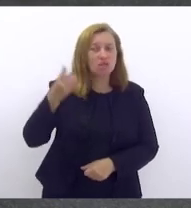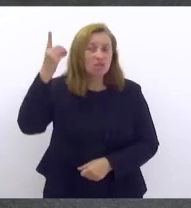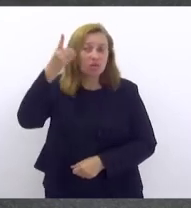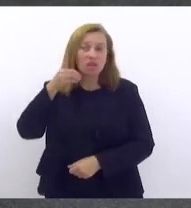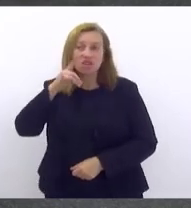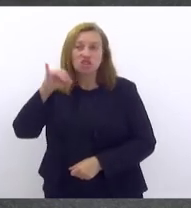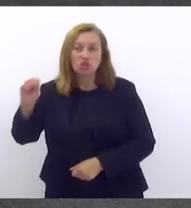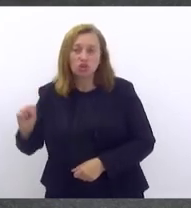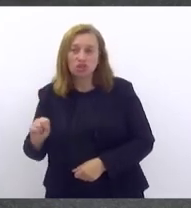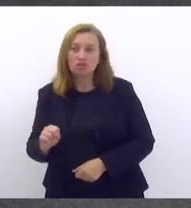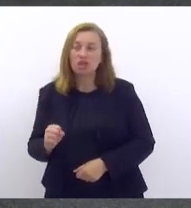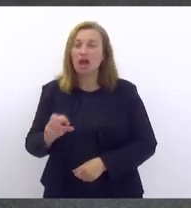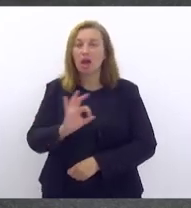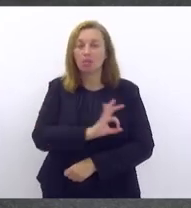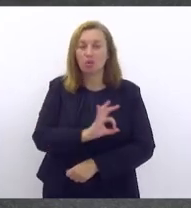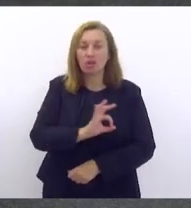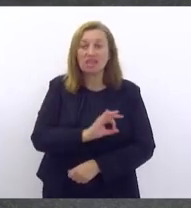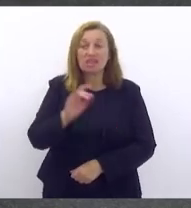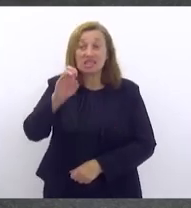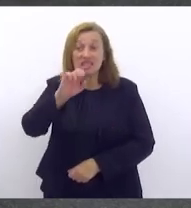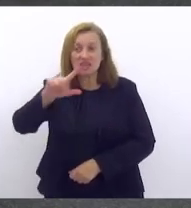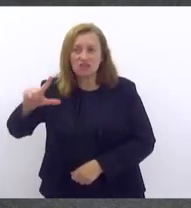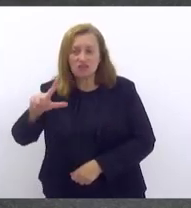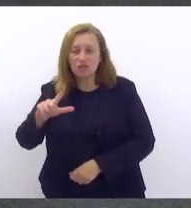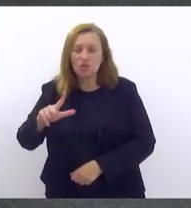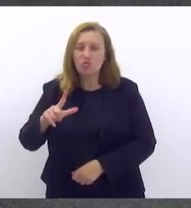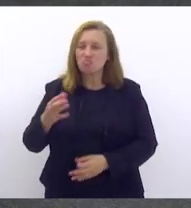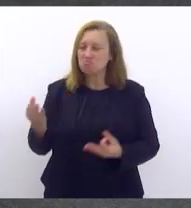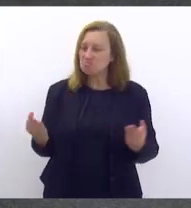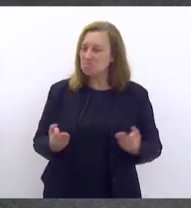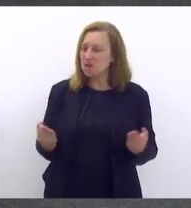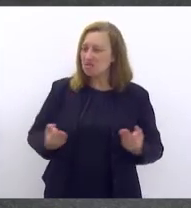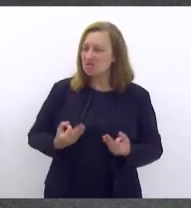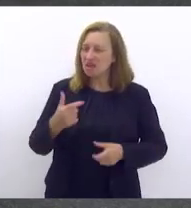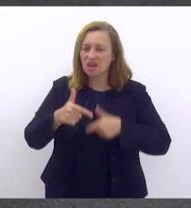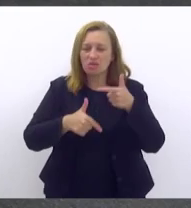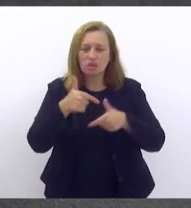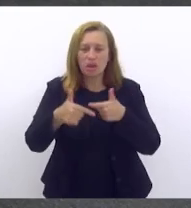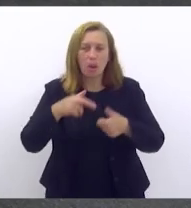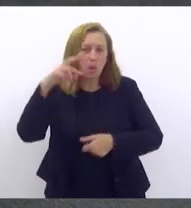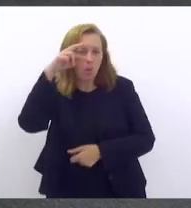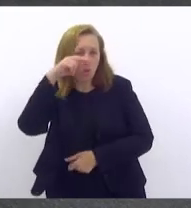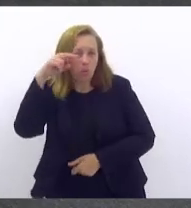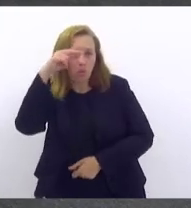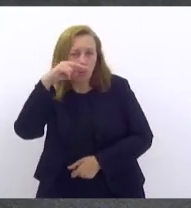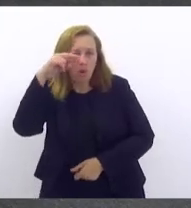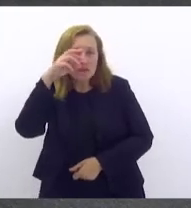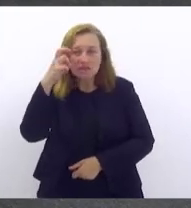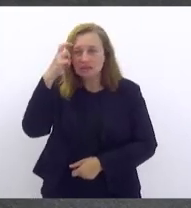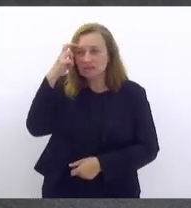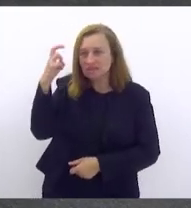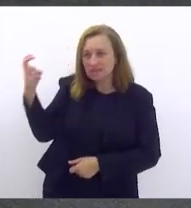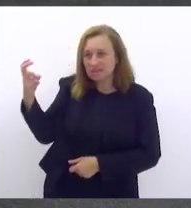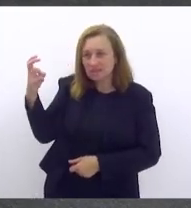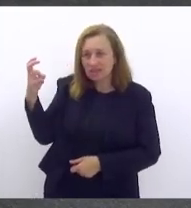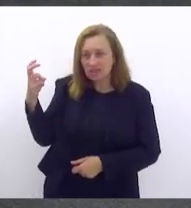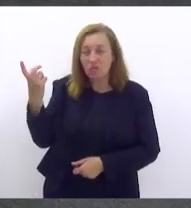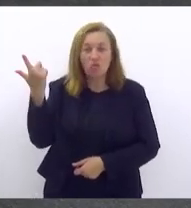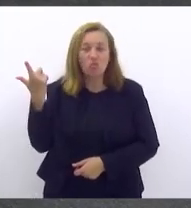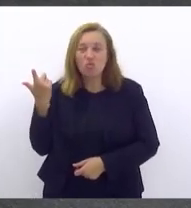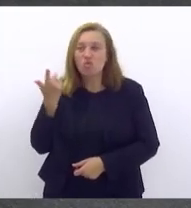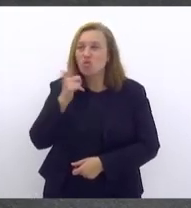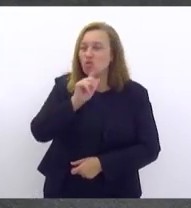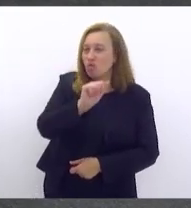Dionísio, a Polícia Civil, num brilhante trabalho de investigação, de inteligência,